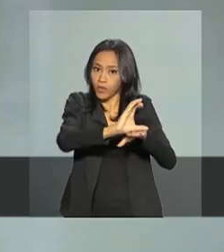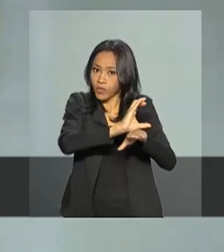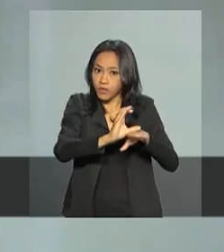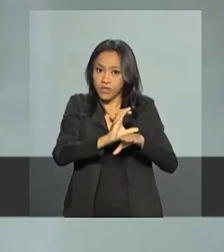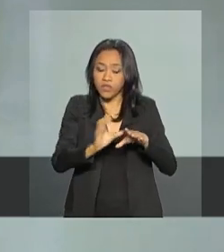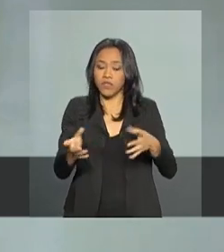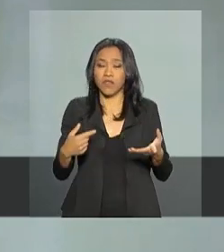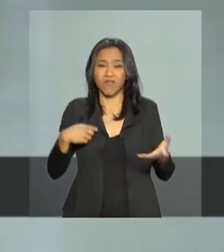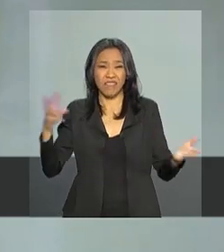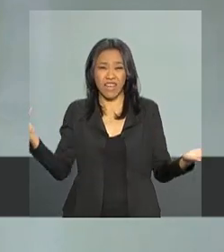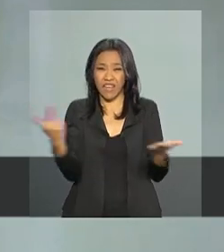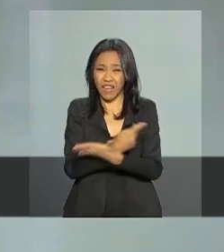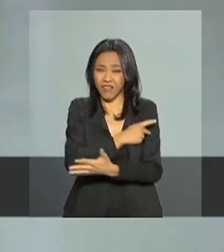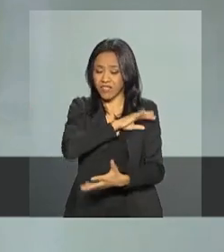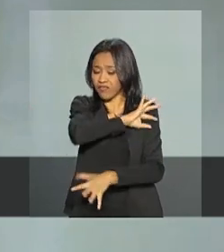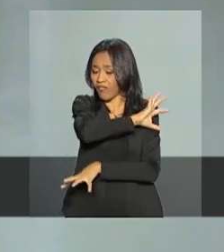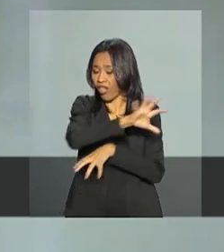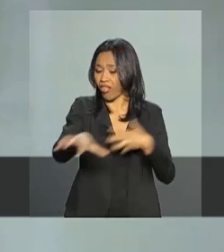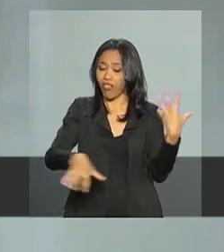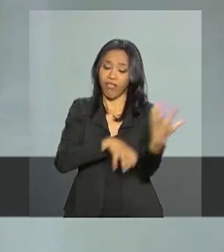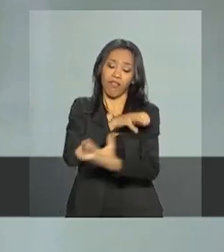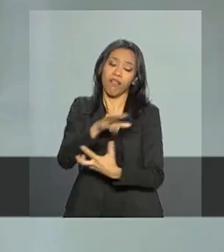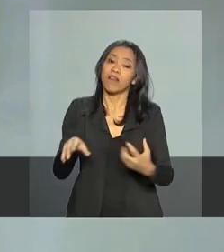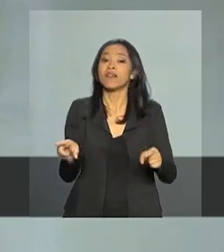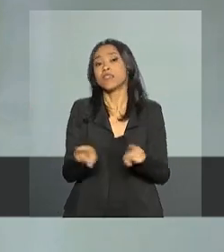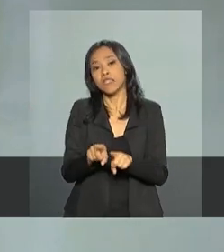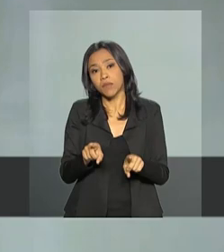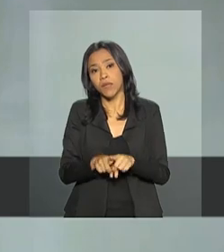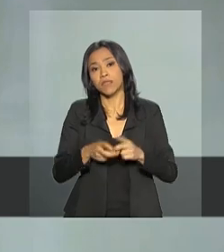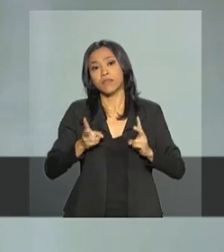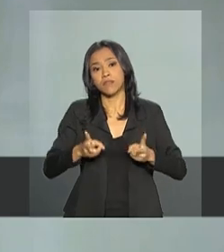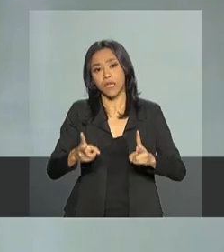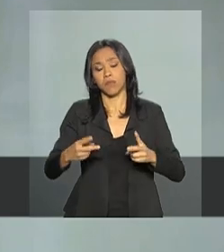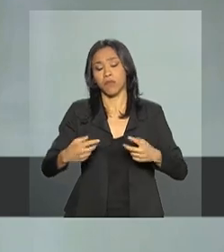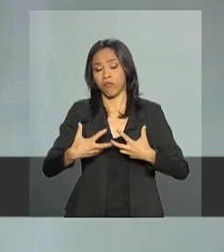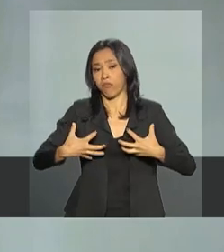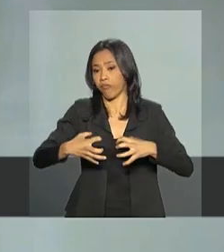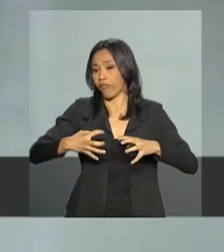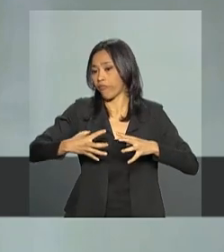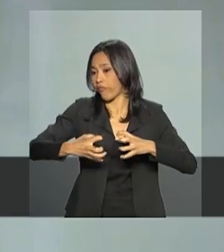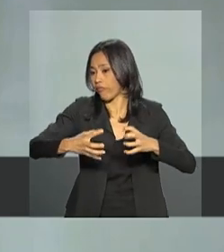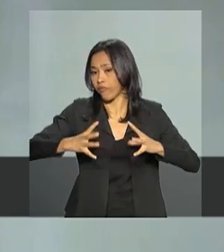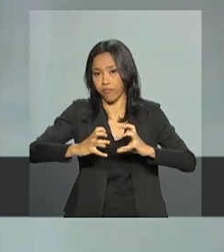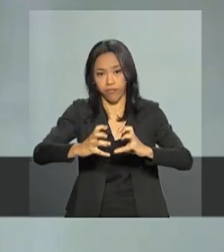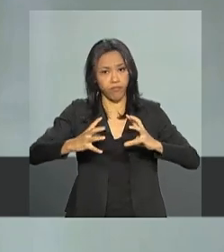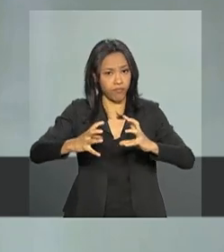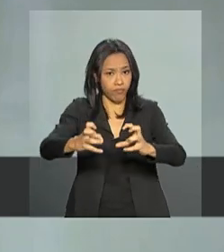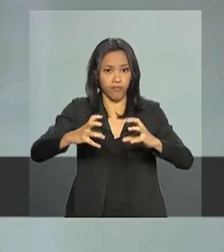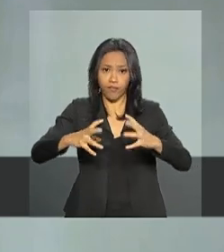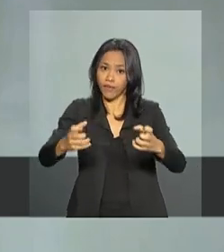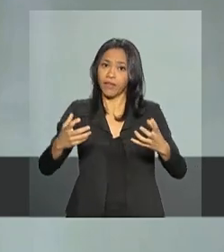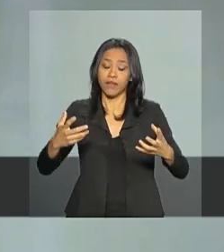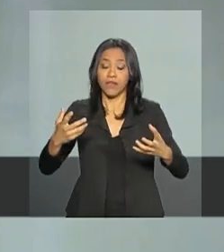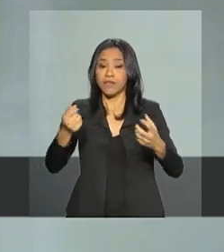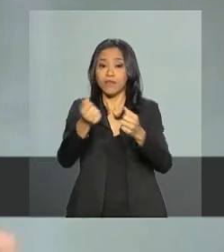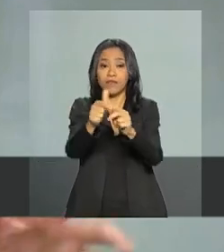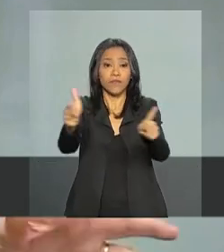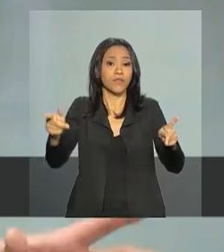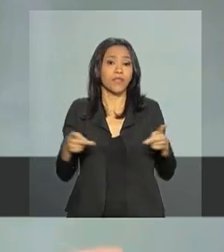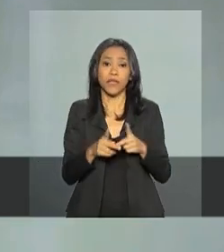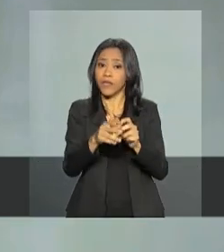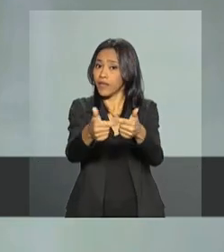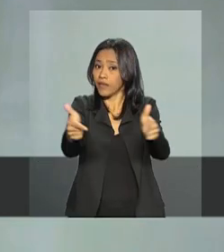como a litigiosidade permanente também traz uma intranquilidade social. Quanto